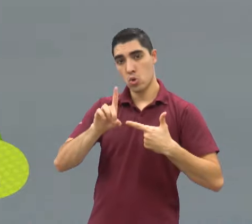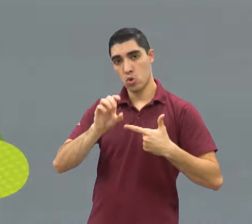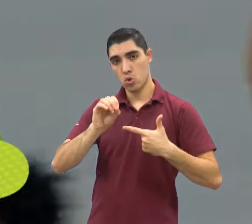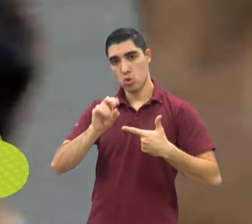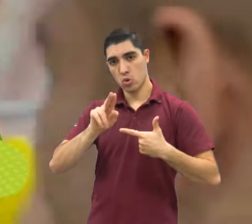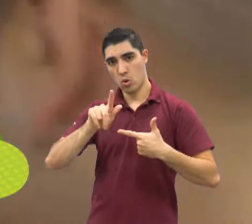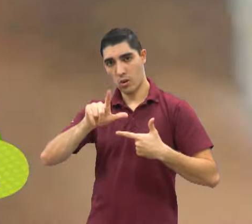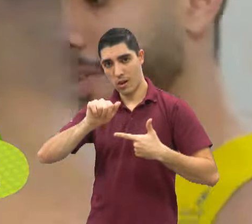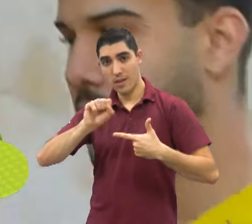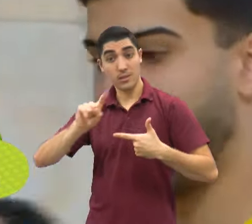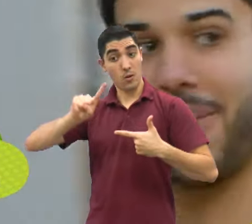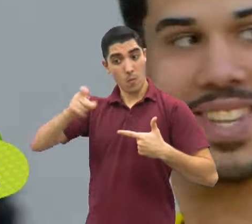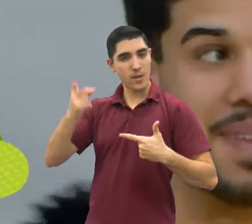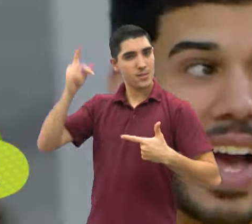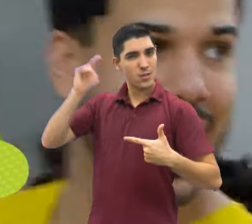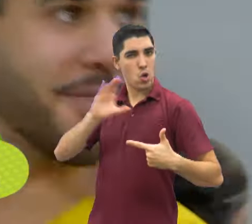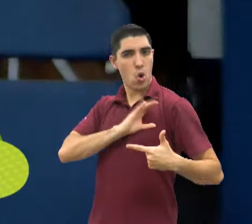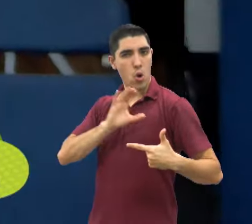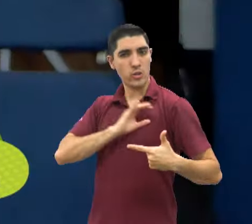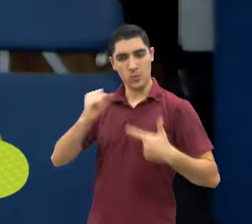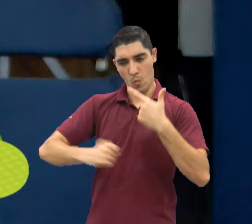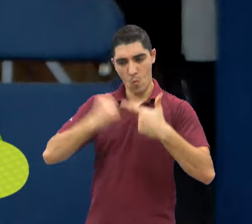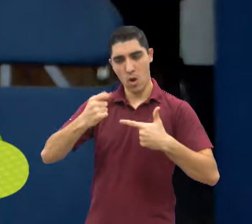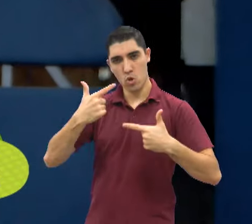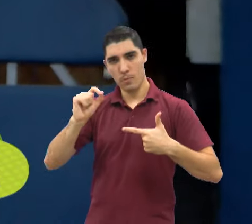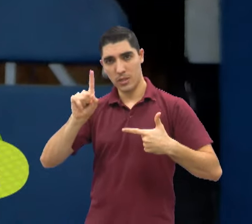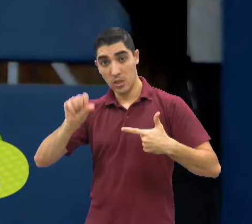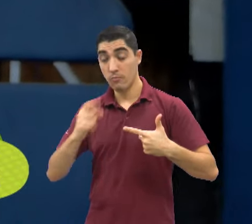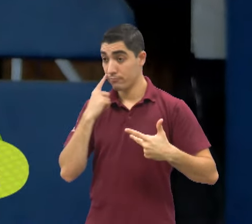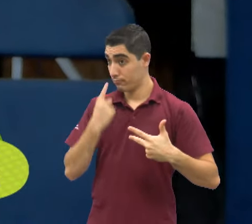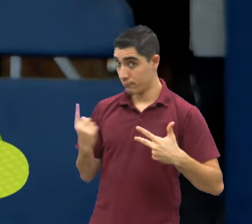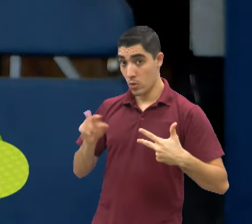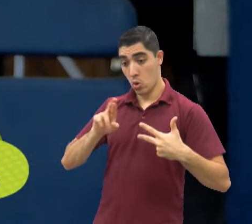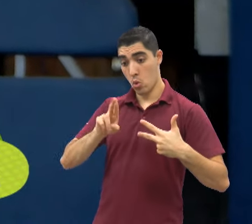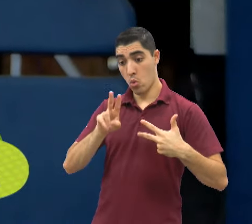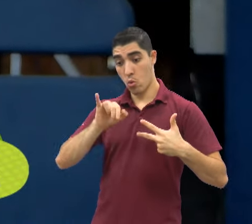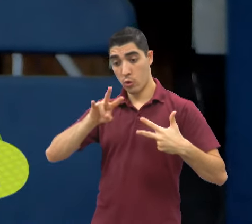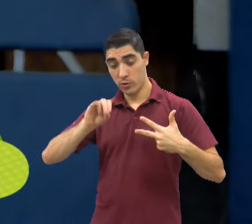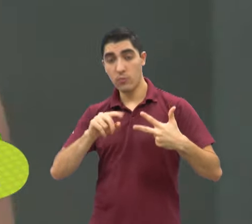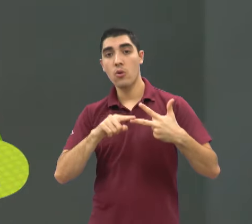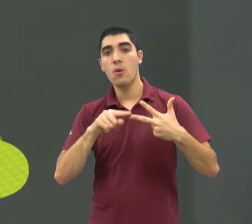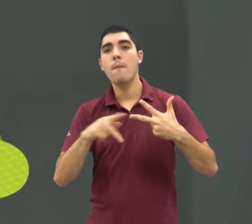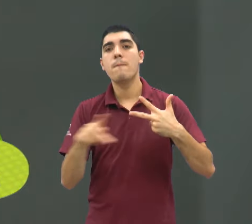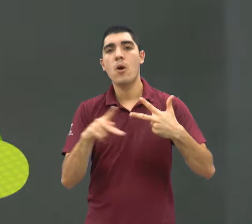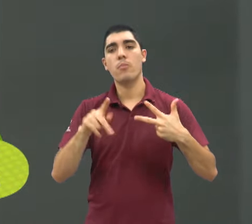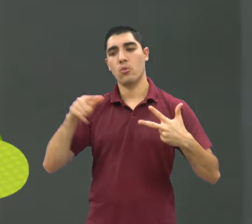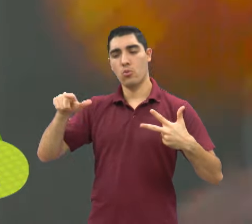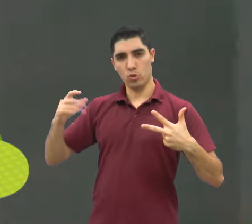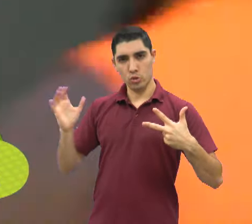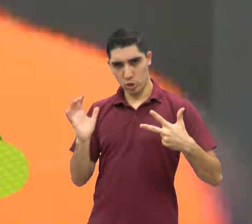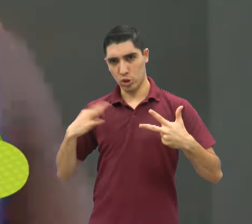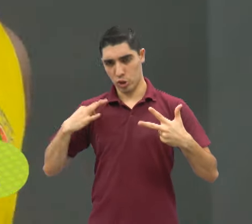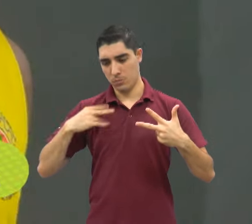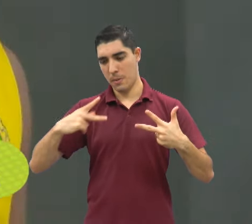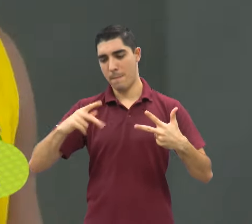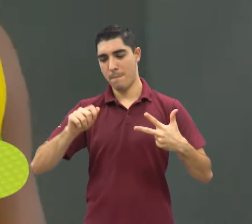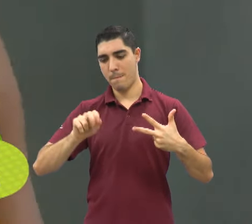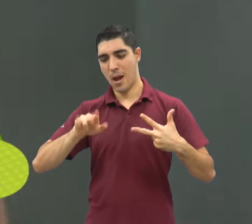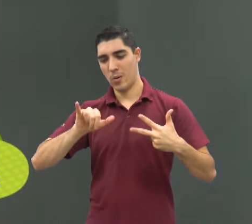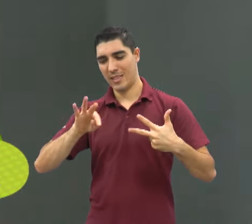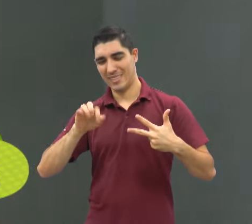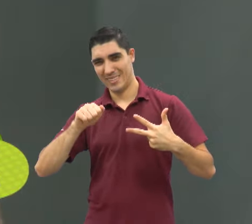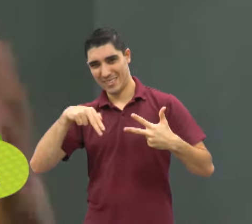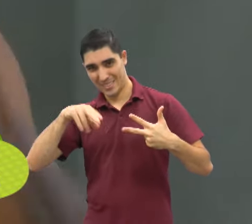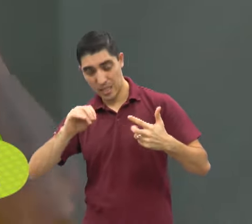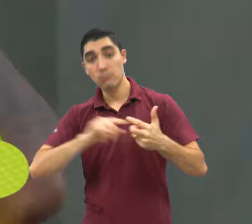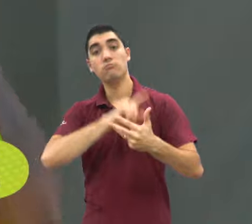pelo Corinthians em 2019, Ruivo pelo Paulistano em 2020 e Buiú, também pelo time da